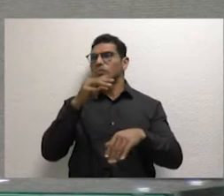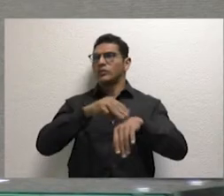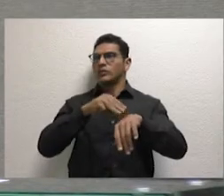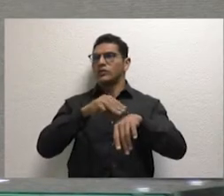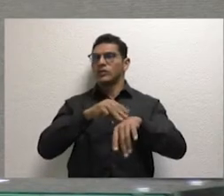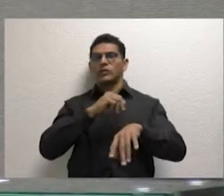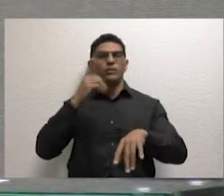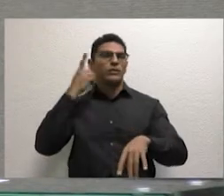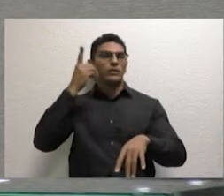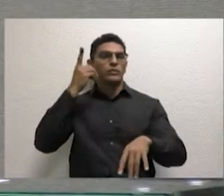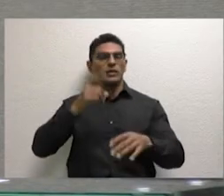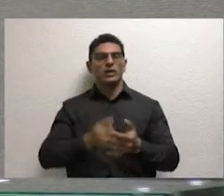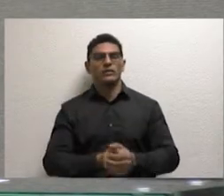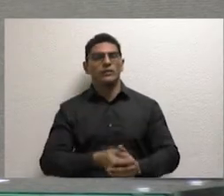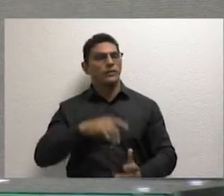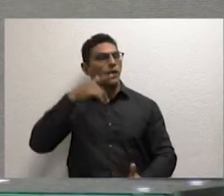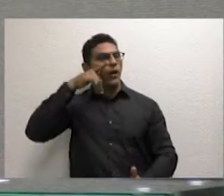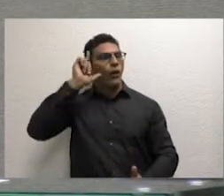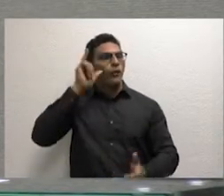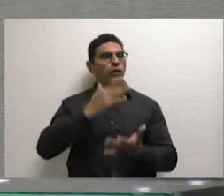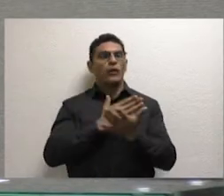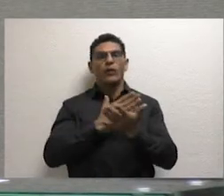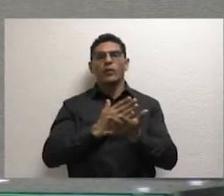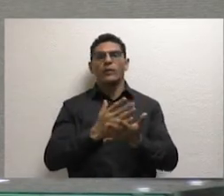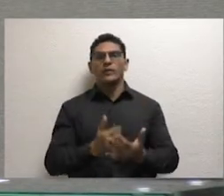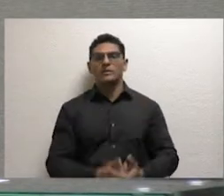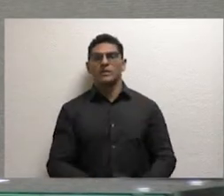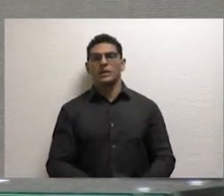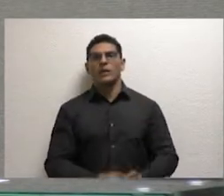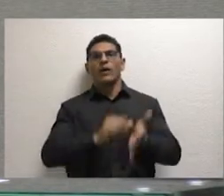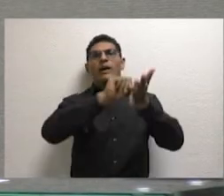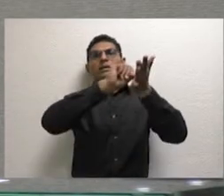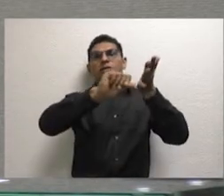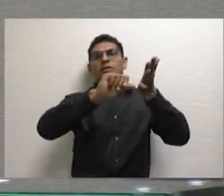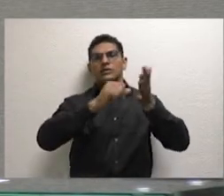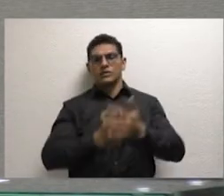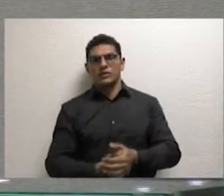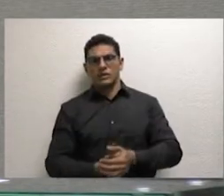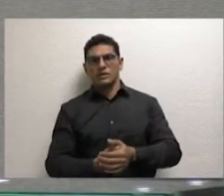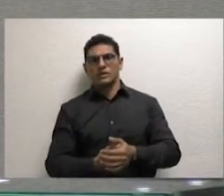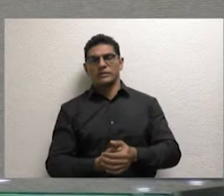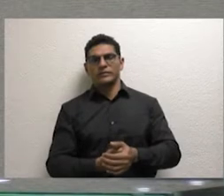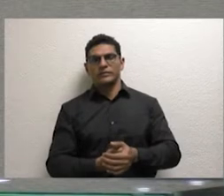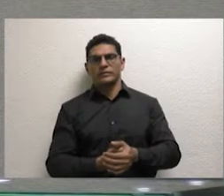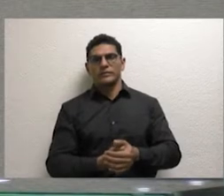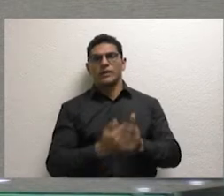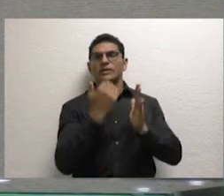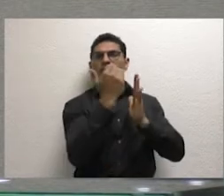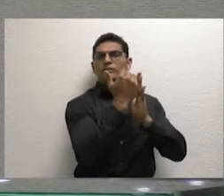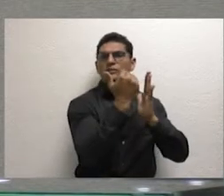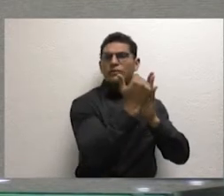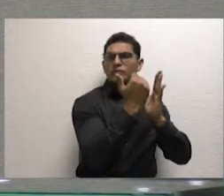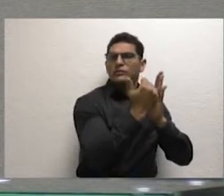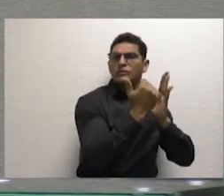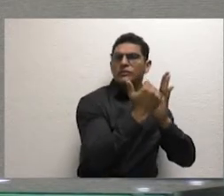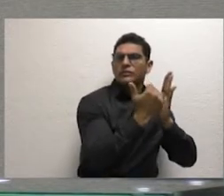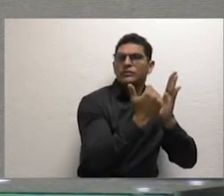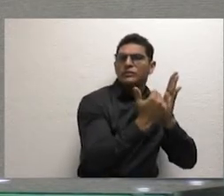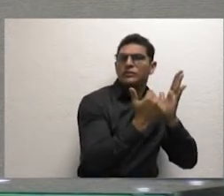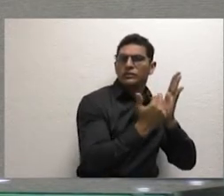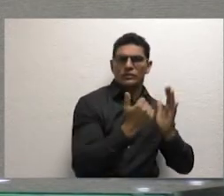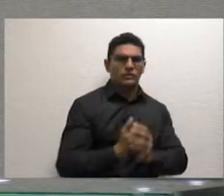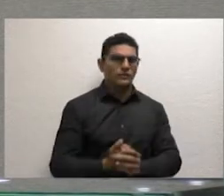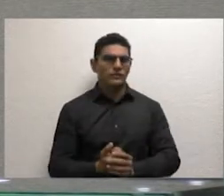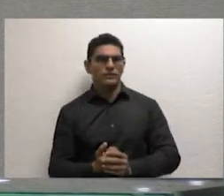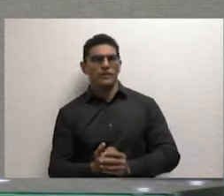ontem começaram as cirurgias eletivas são cirurgias programadas em